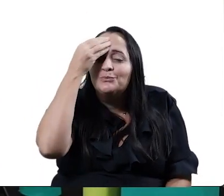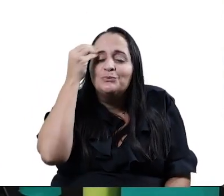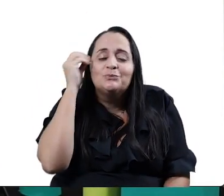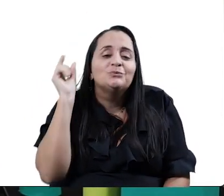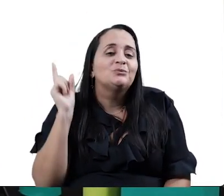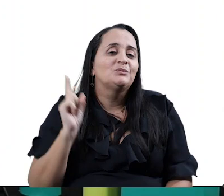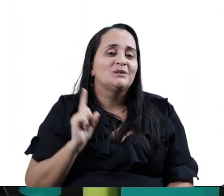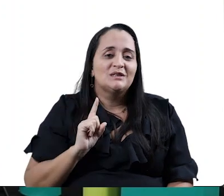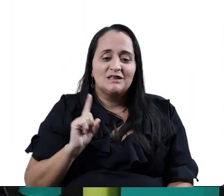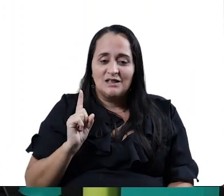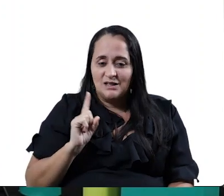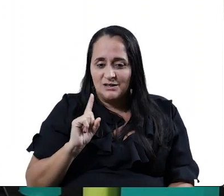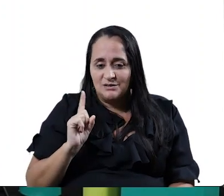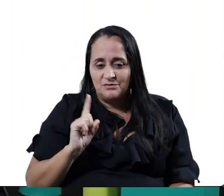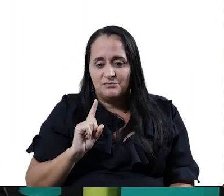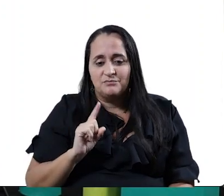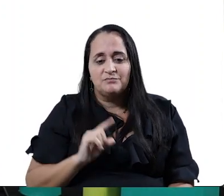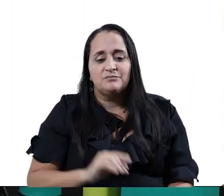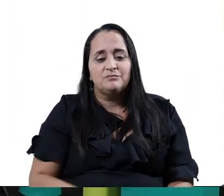gente aprendeu